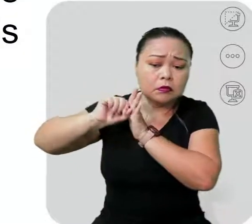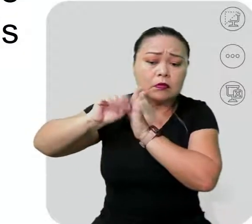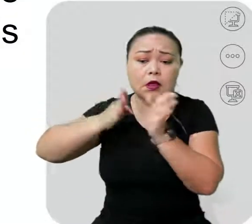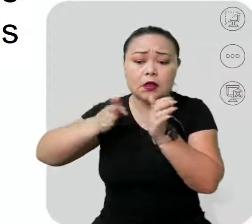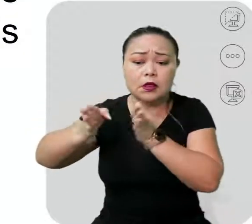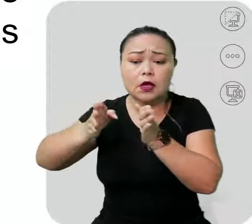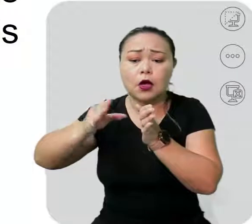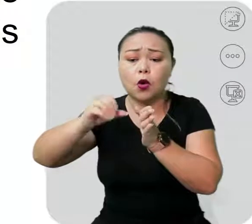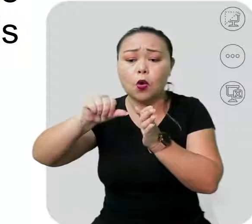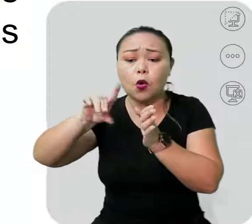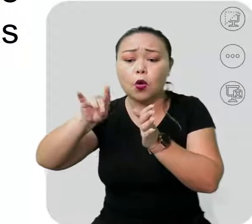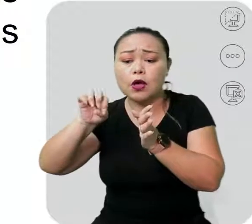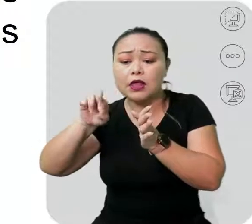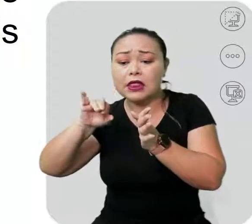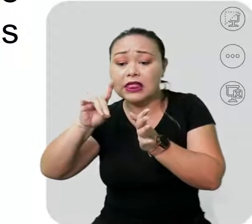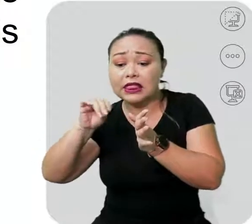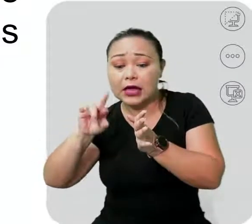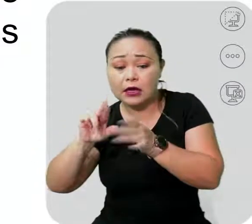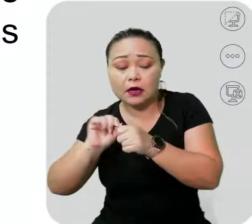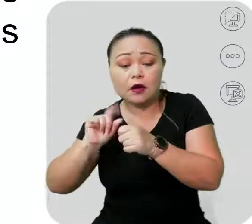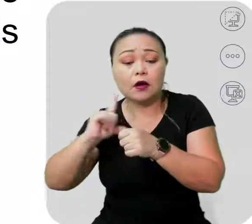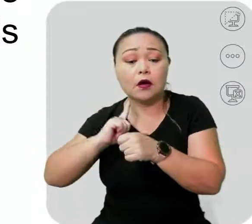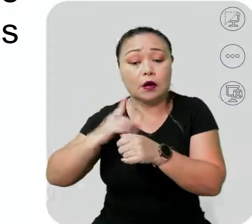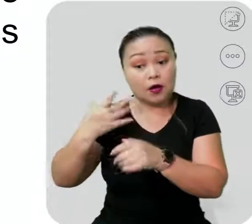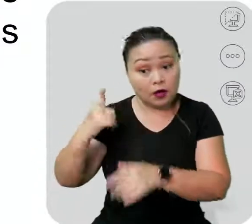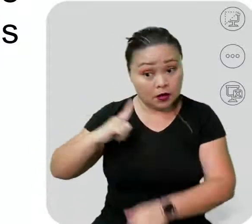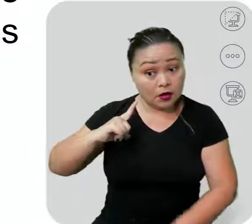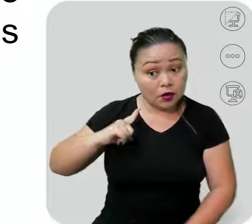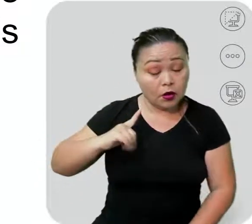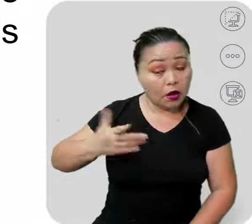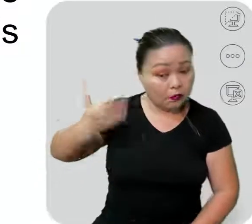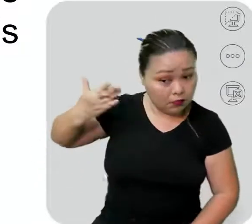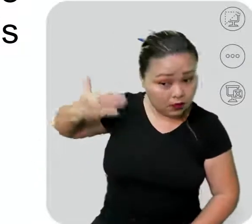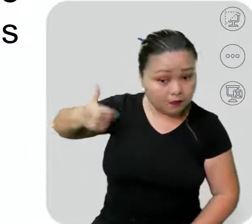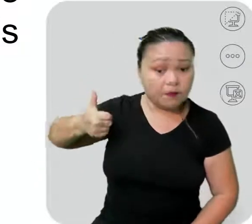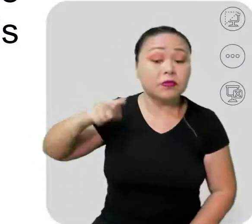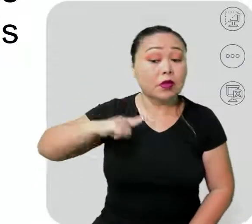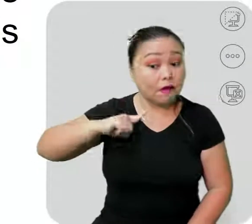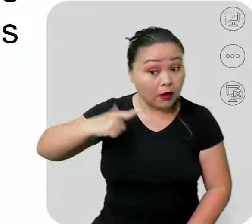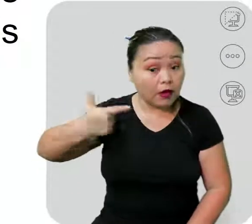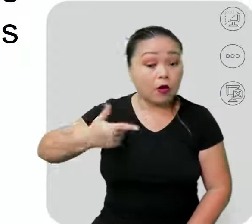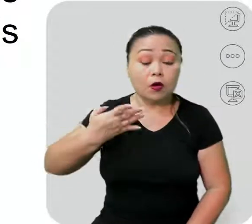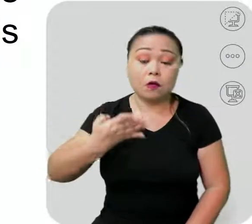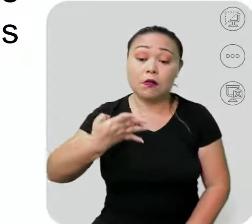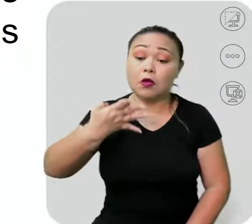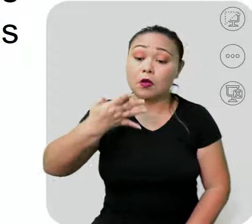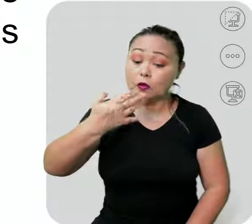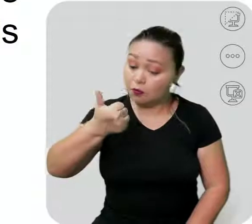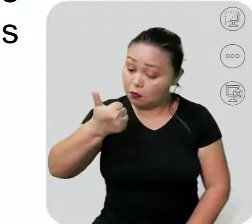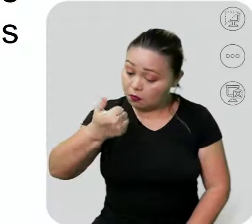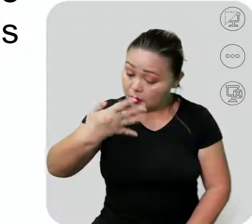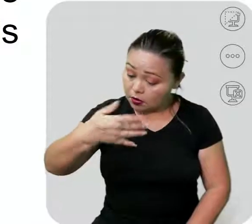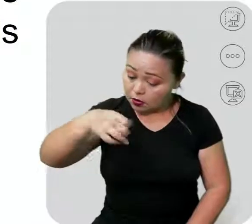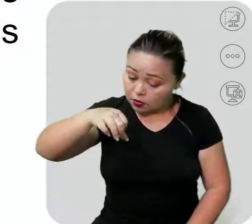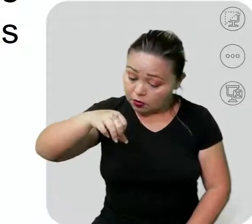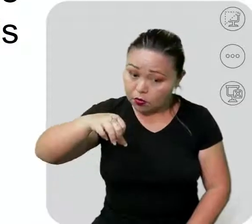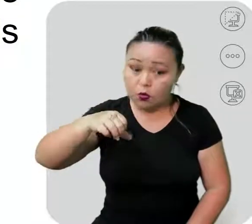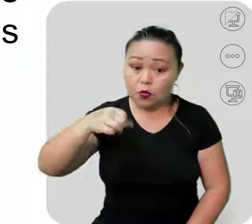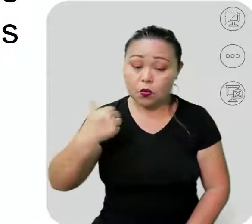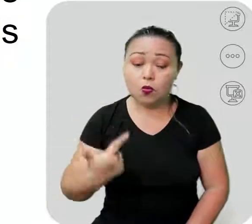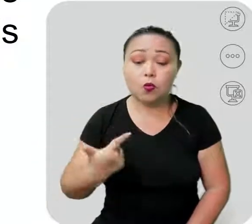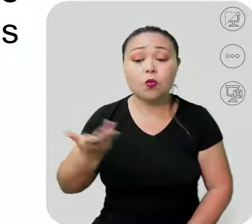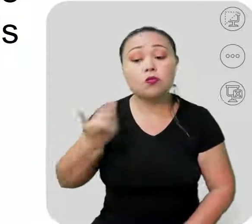Inter coetera tivemos em 1492 o que a chegada